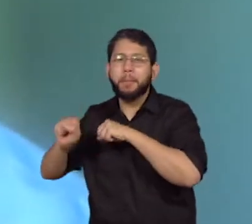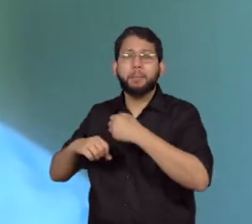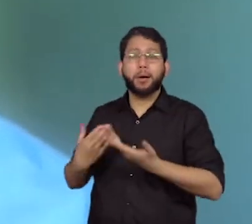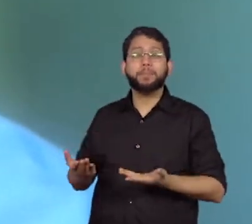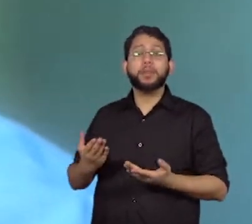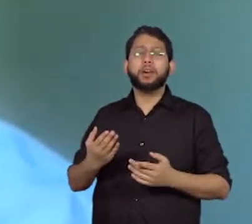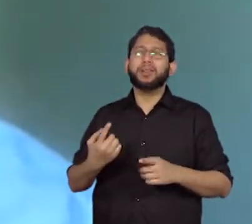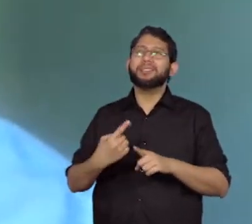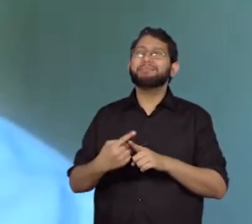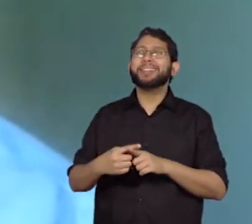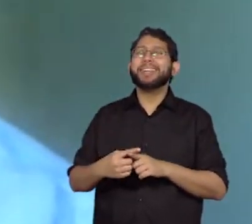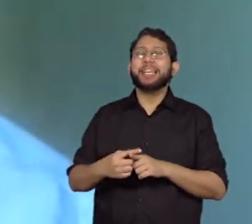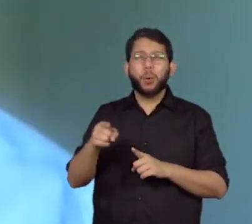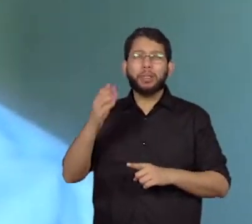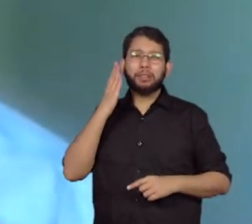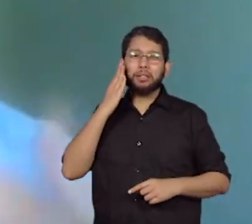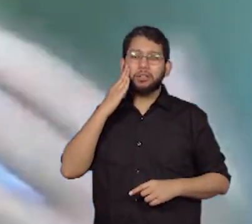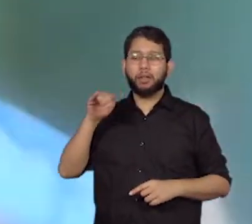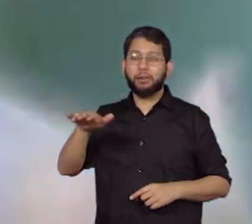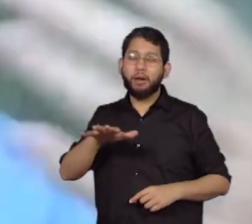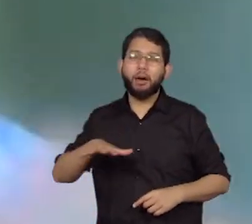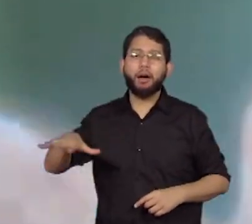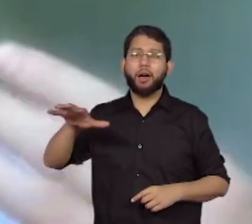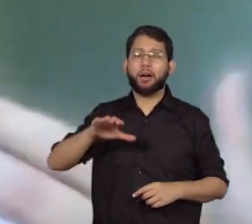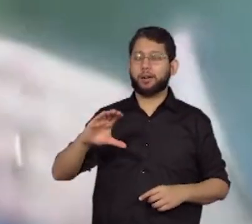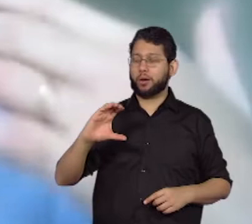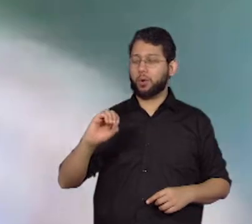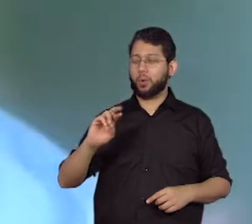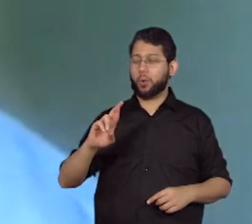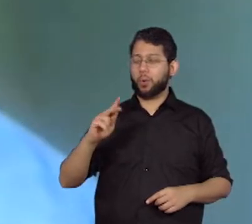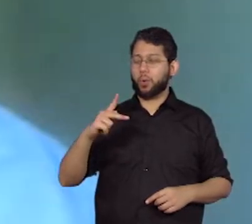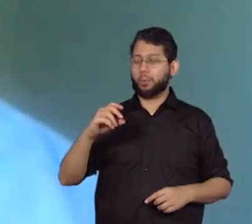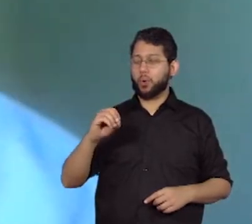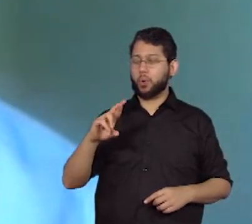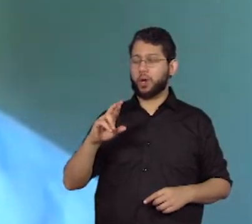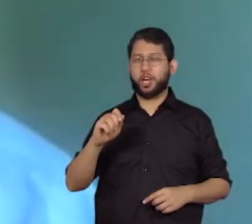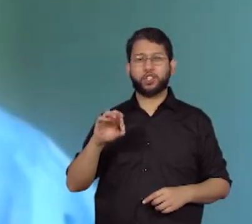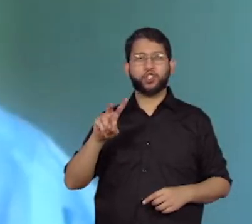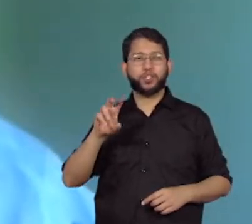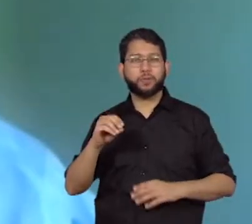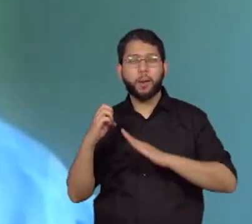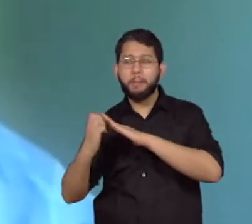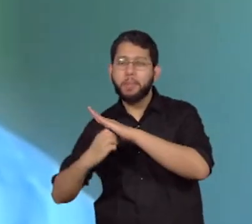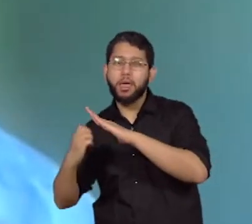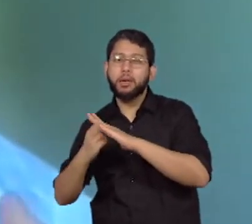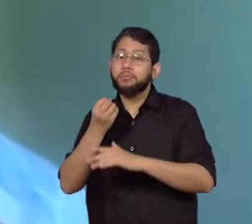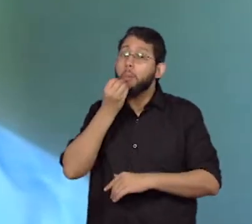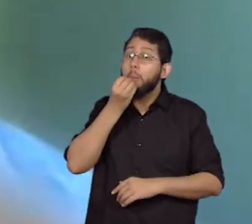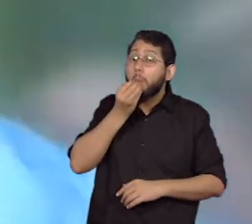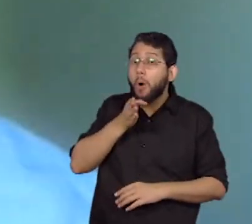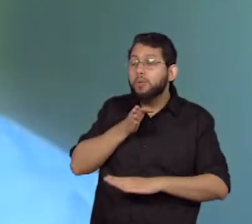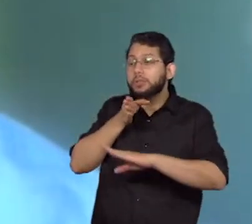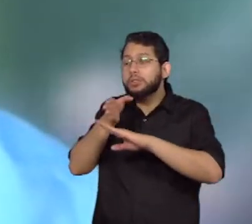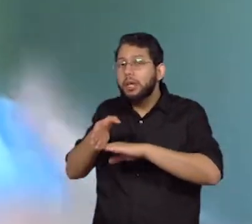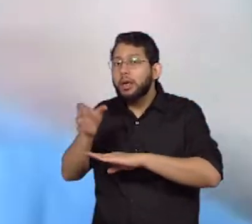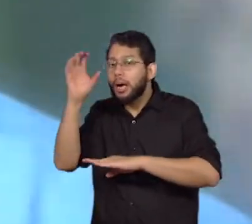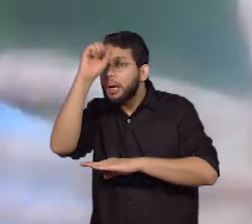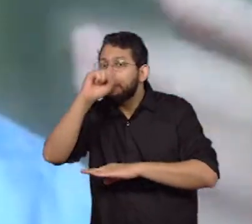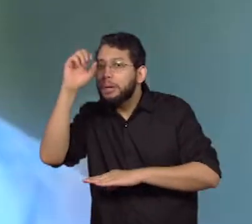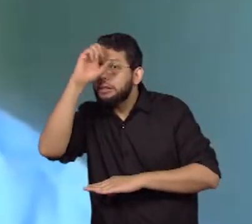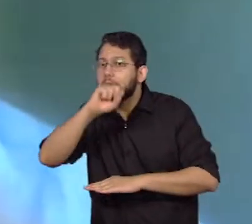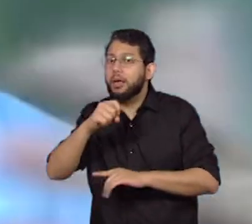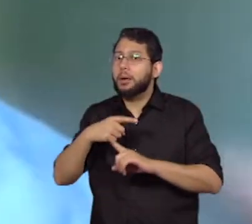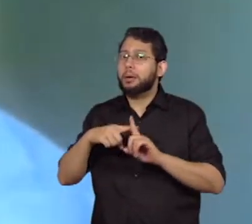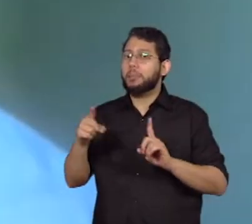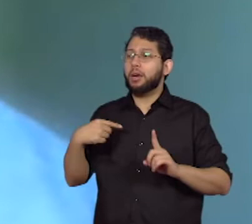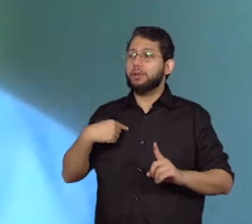Eu também ficou claro para mim que o mundo corporativo é muito bom para você ir, aprender, passar um tempo, mas eu